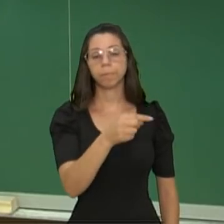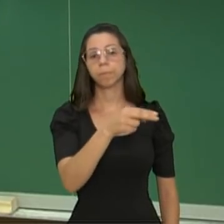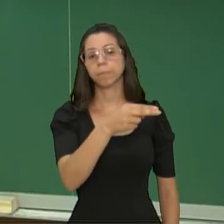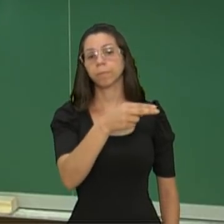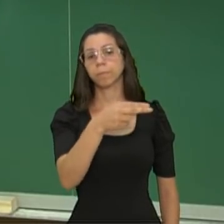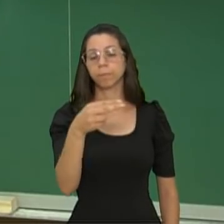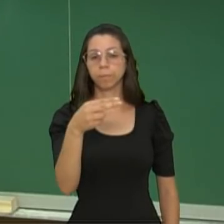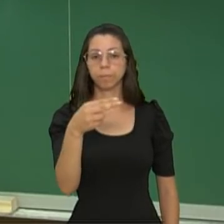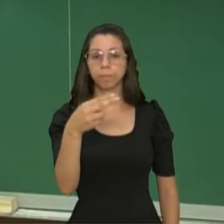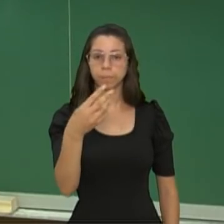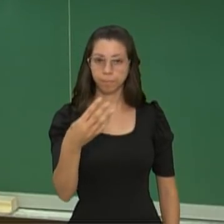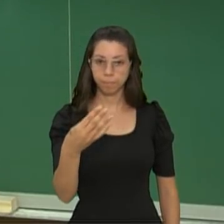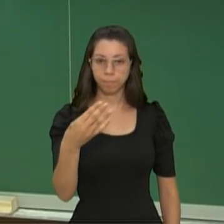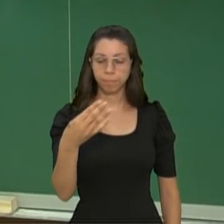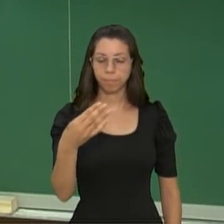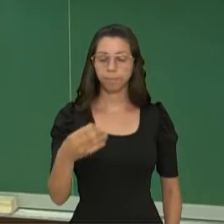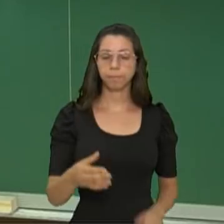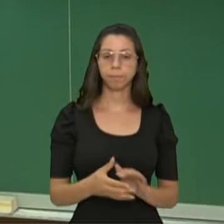4.